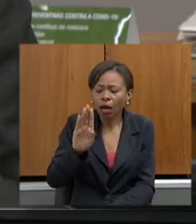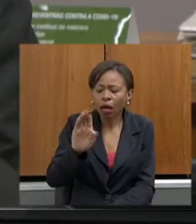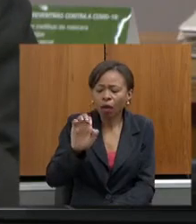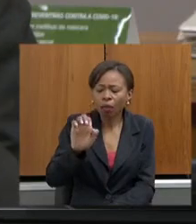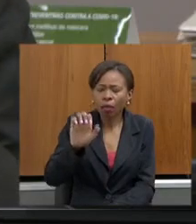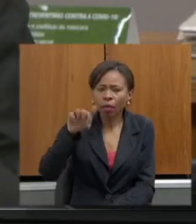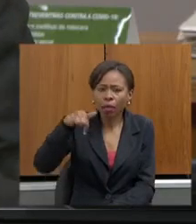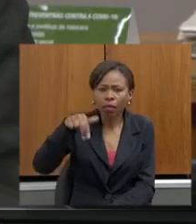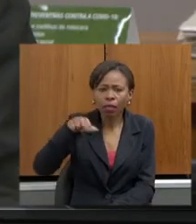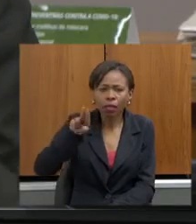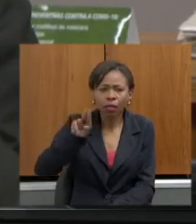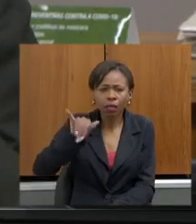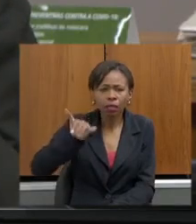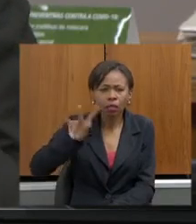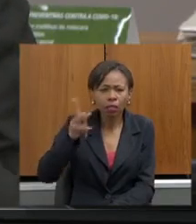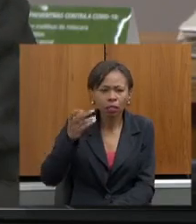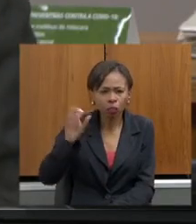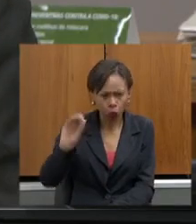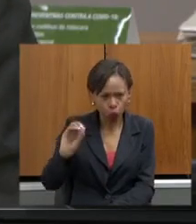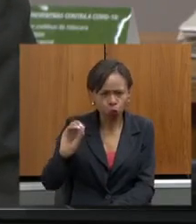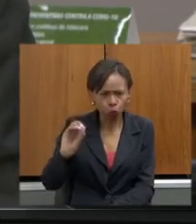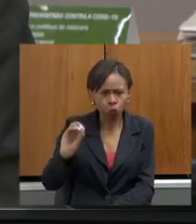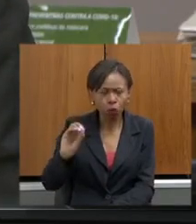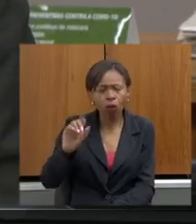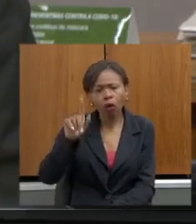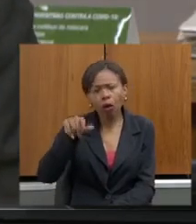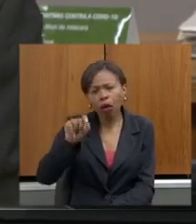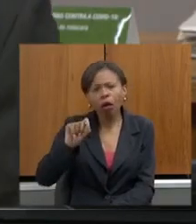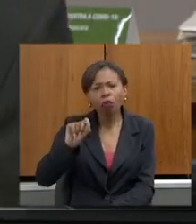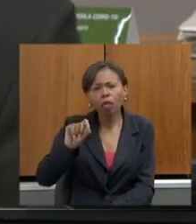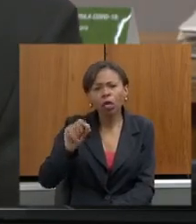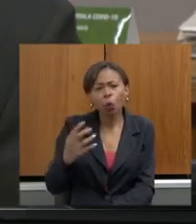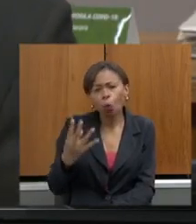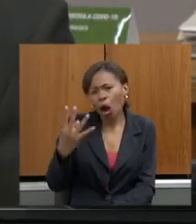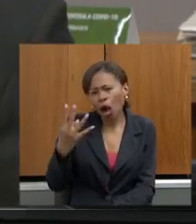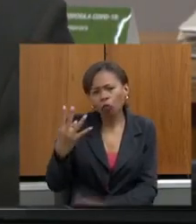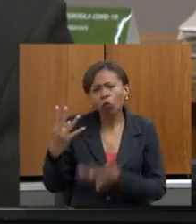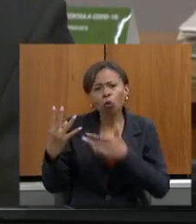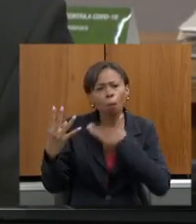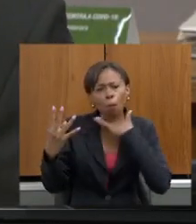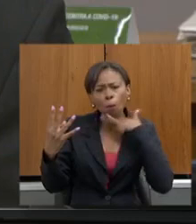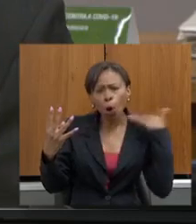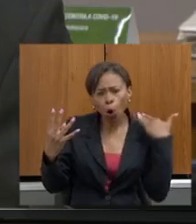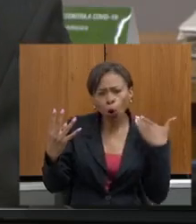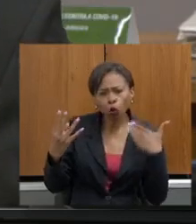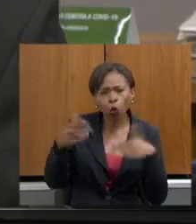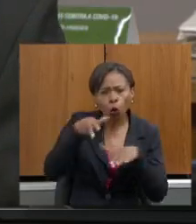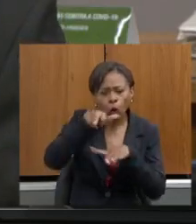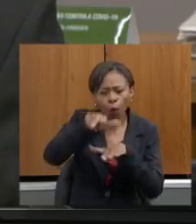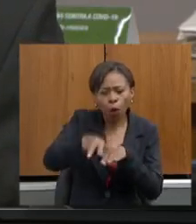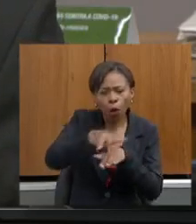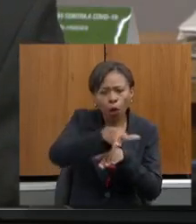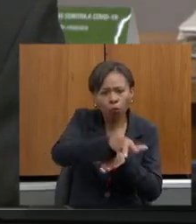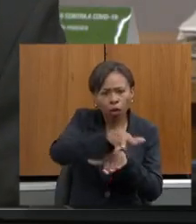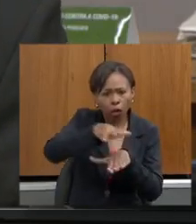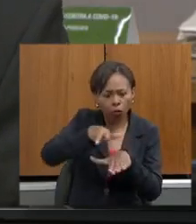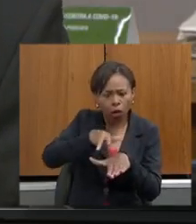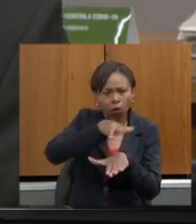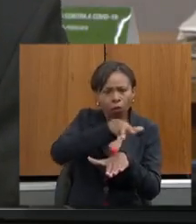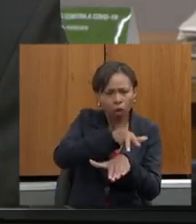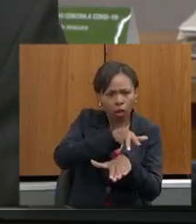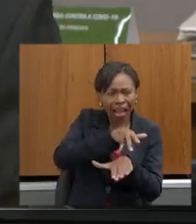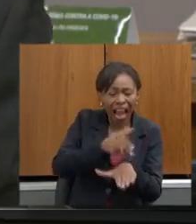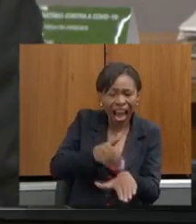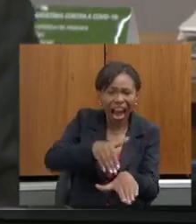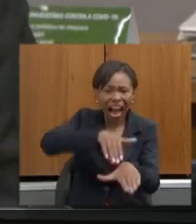uma ele funciona para 4 corpos e ao engate atraz ali de um